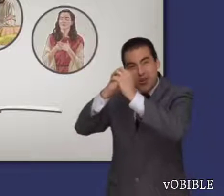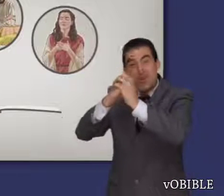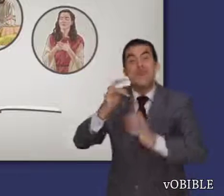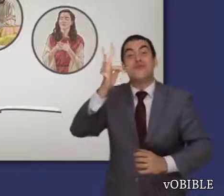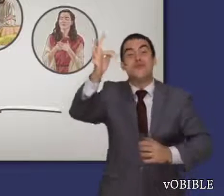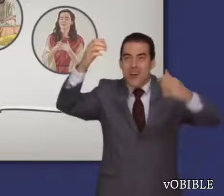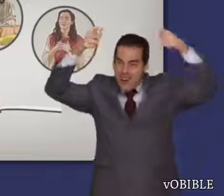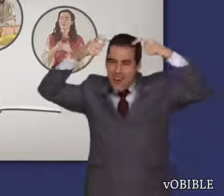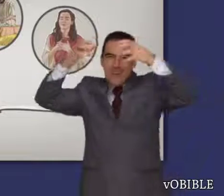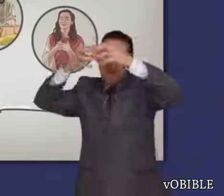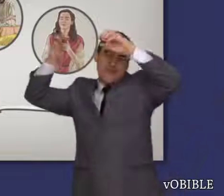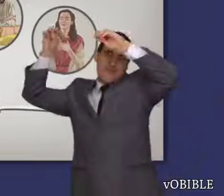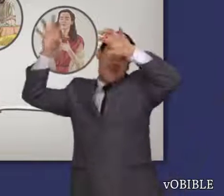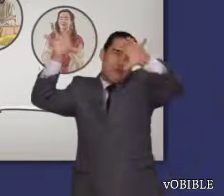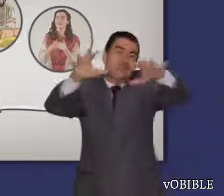enquanto aguardam o seu reino.